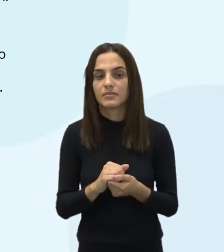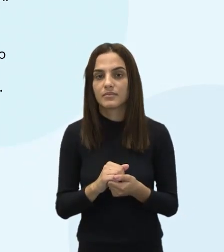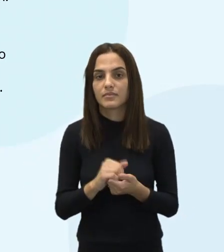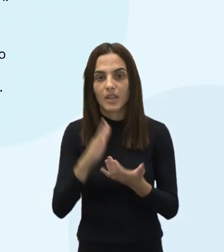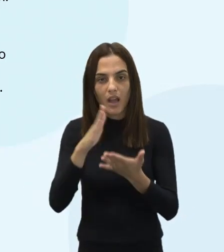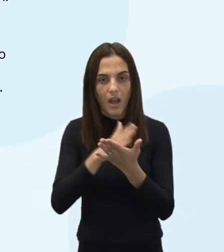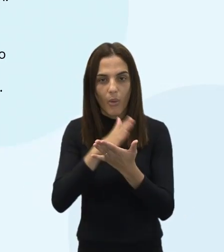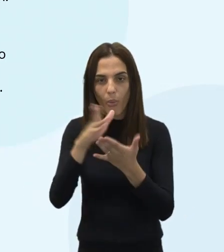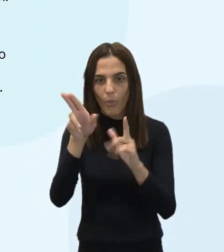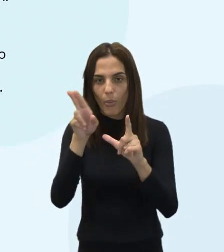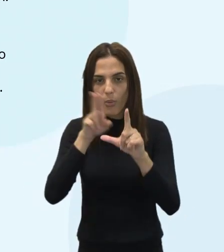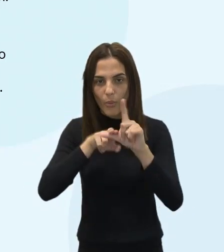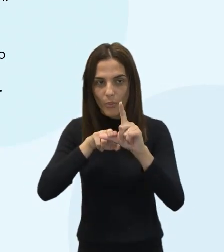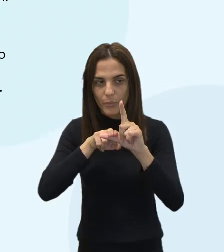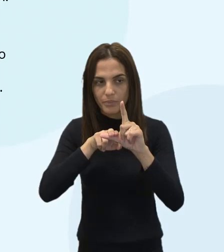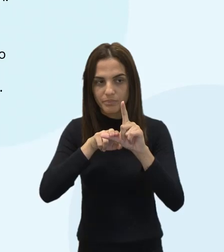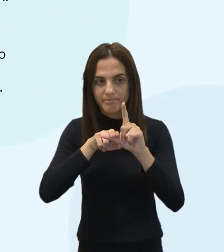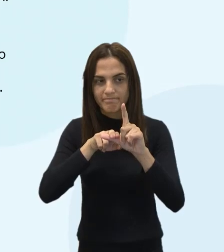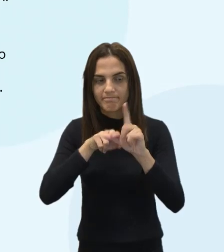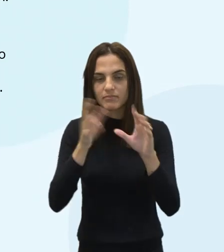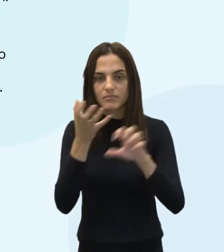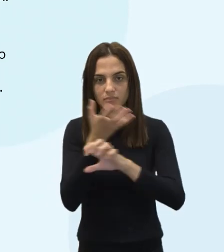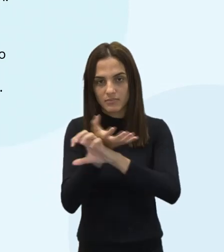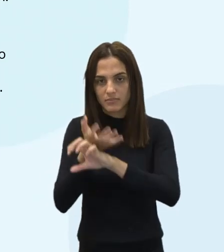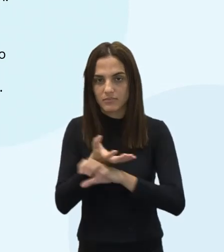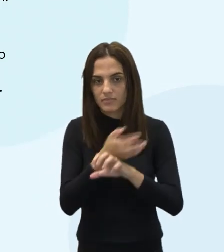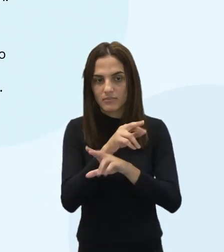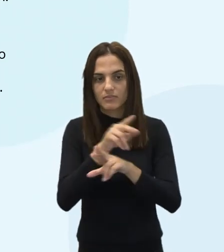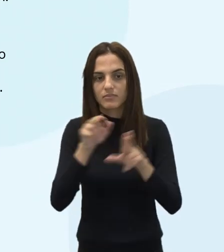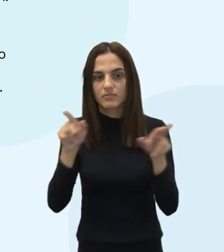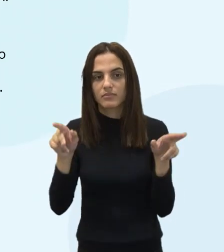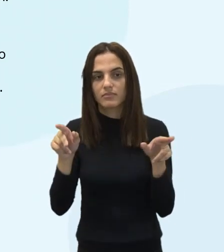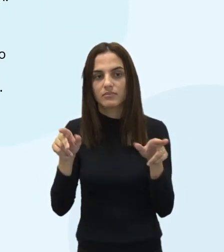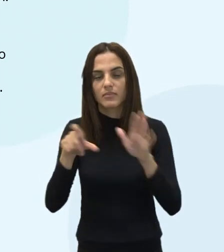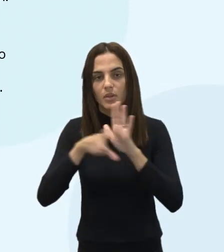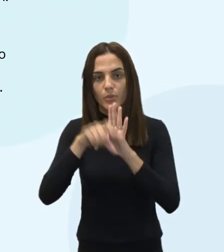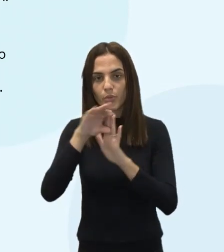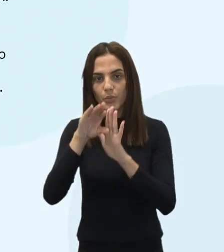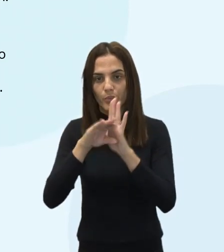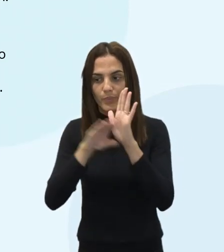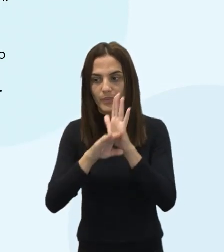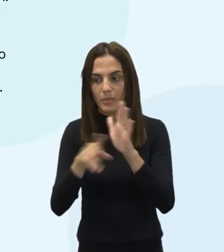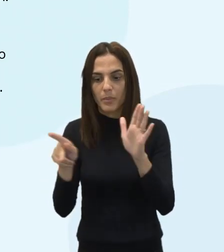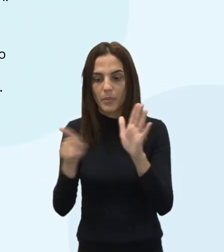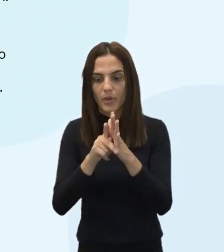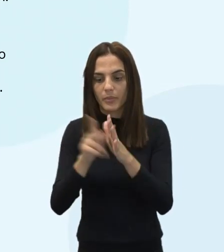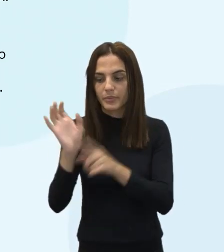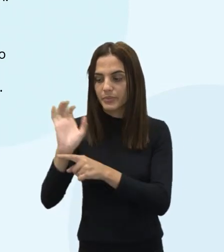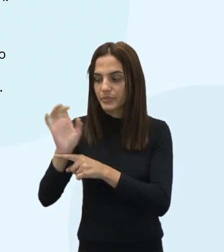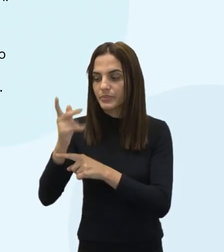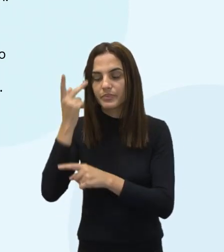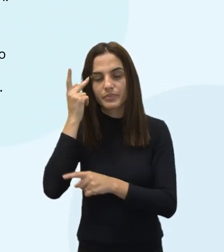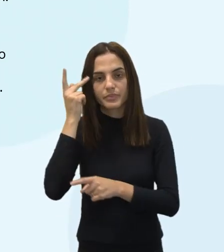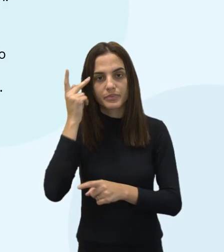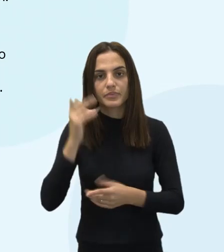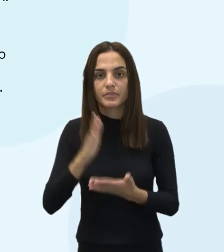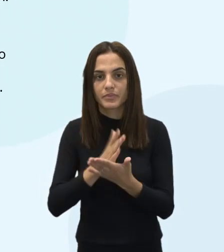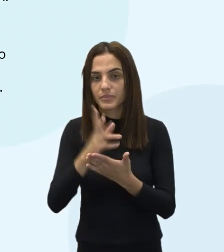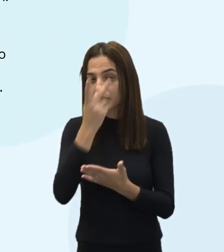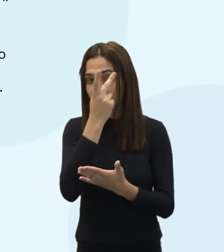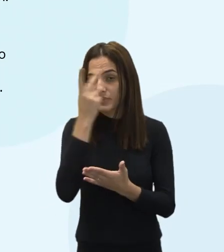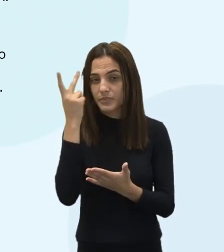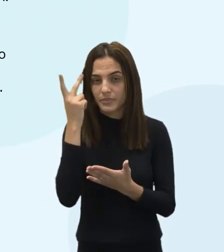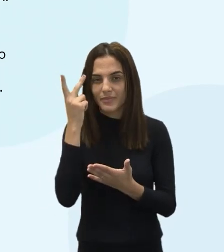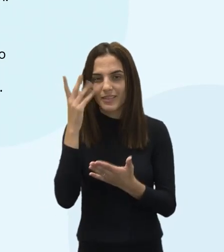algumas referências sobre multidisciplinaridade, várias aqui que são documentos do Estado de São Paulo. Algumas pessoas ficam, às